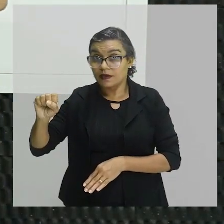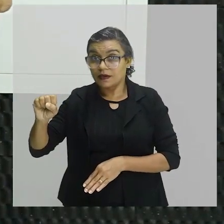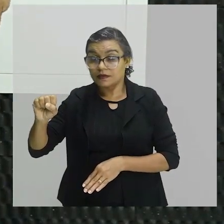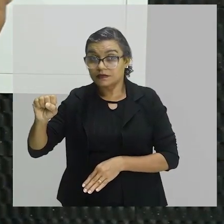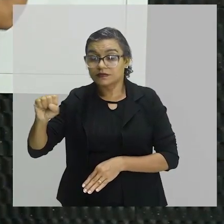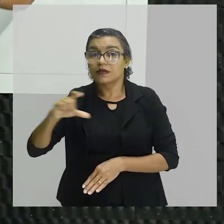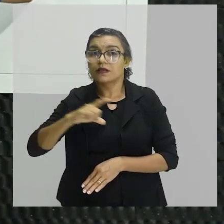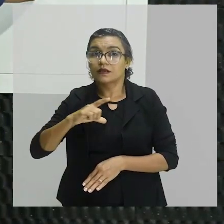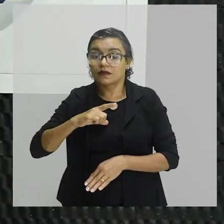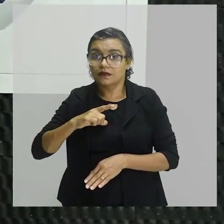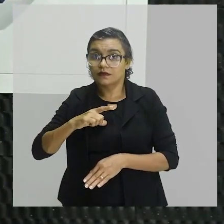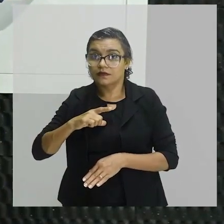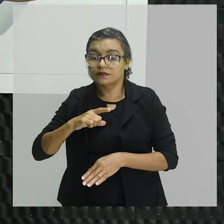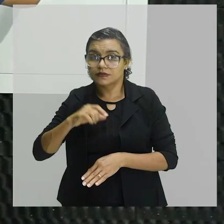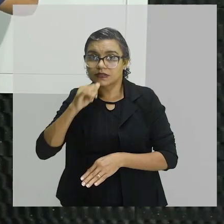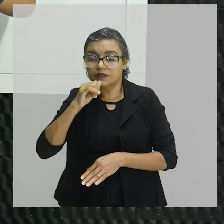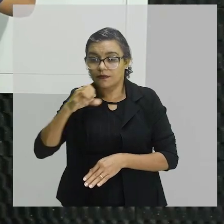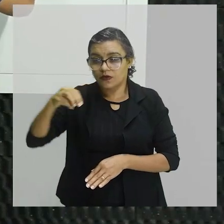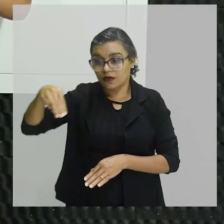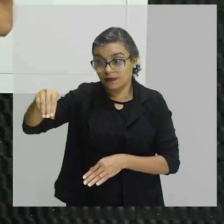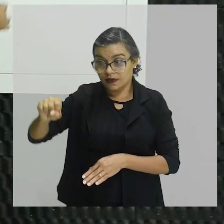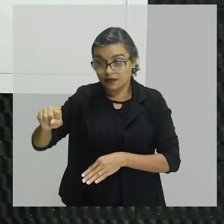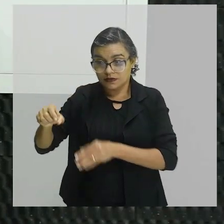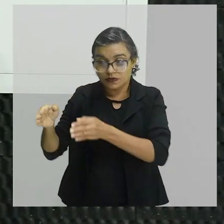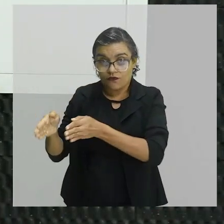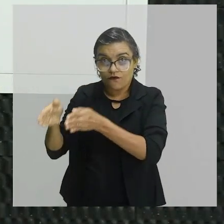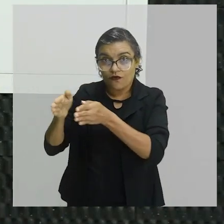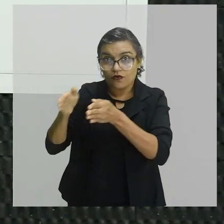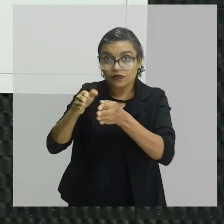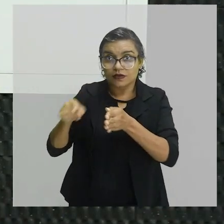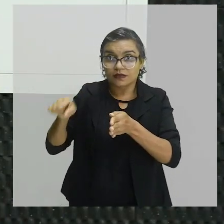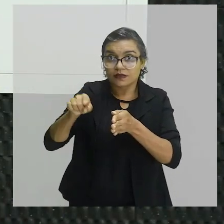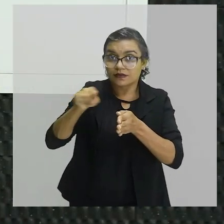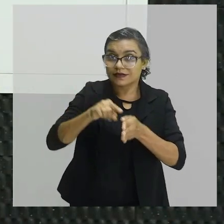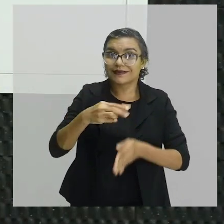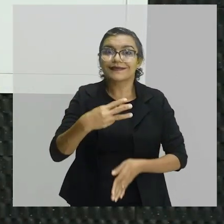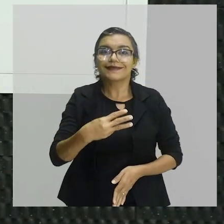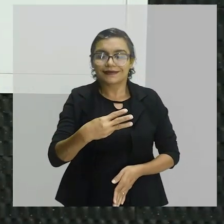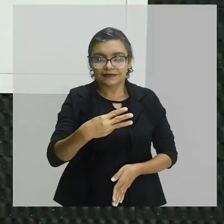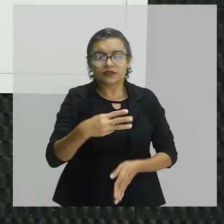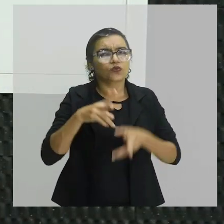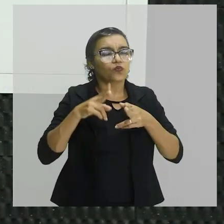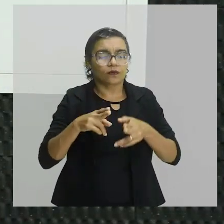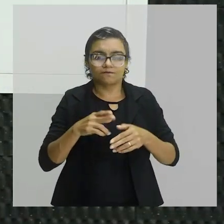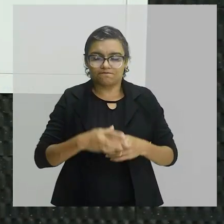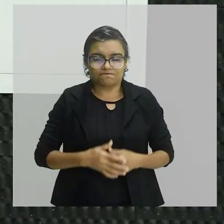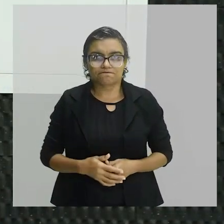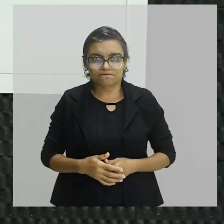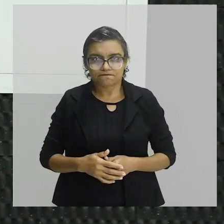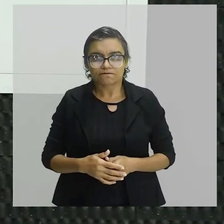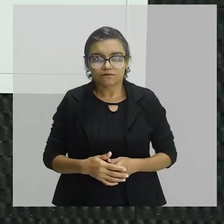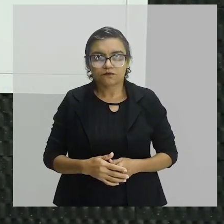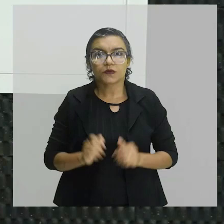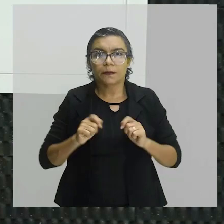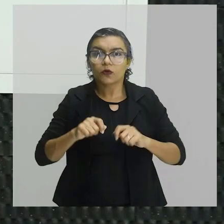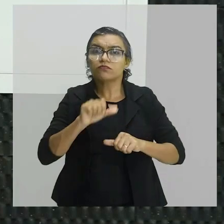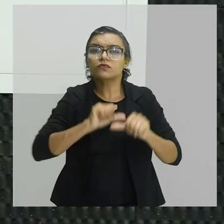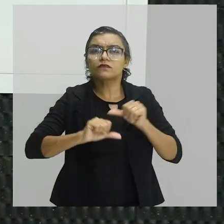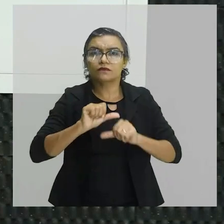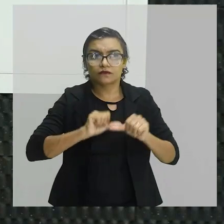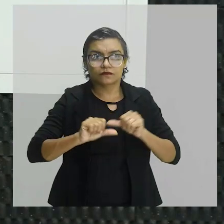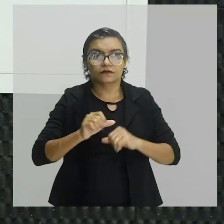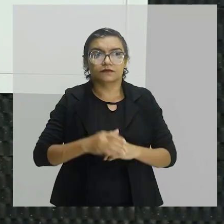vou retornar, né, do milissegundo para o segundo, 3 casas, do mesmo jeitinho. Então aqui ó, eu posso dizer que é o seguinte,